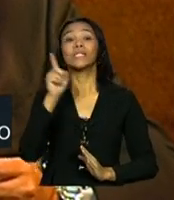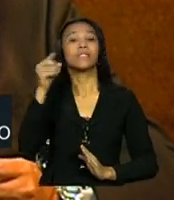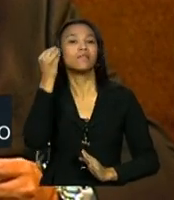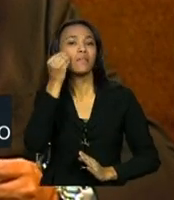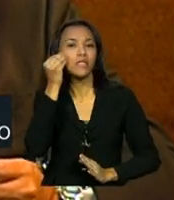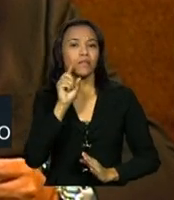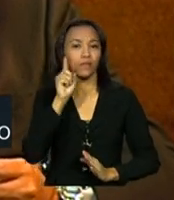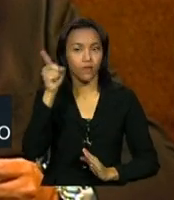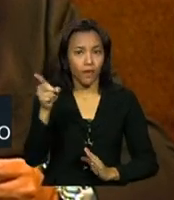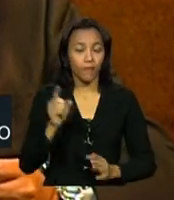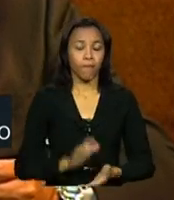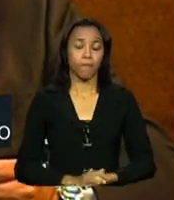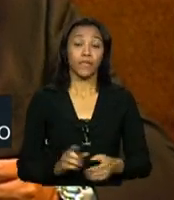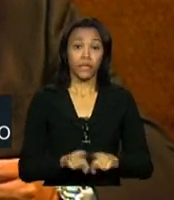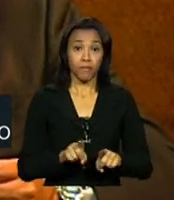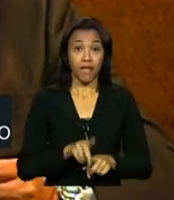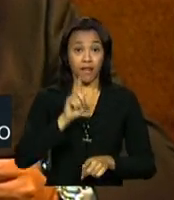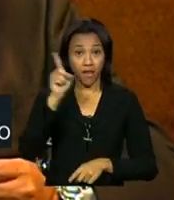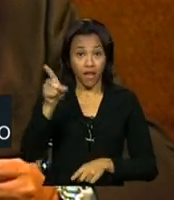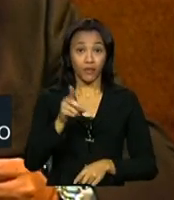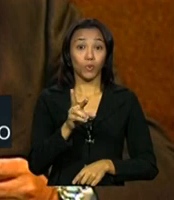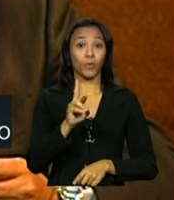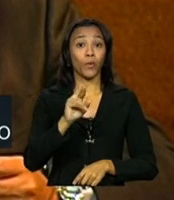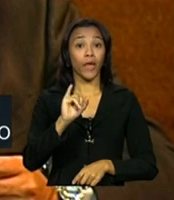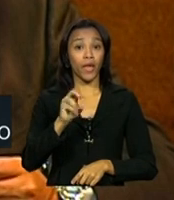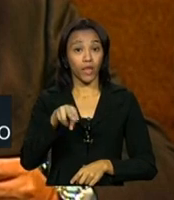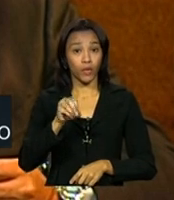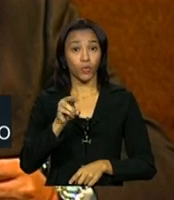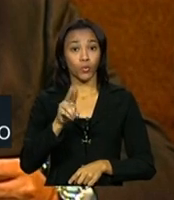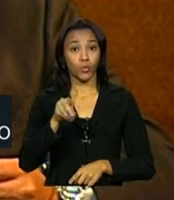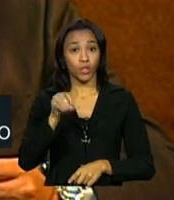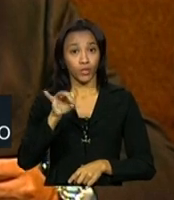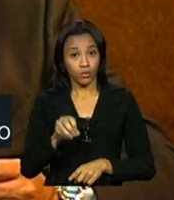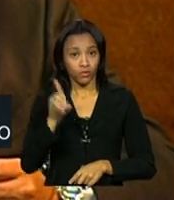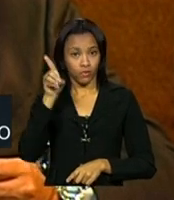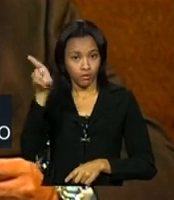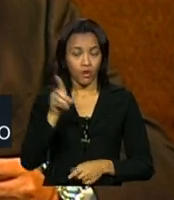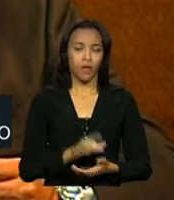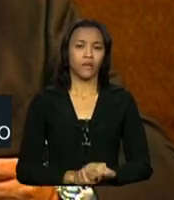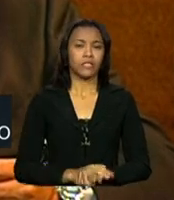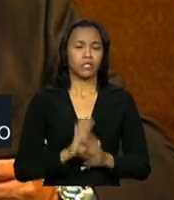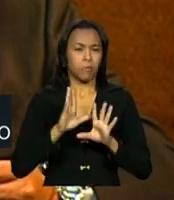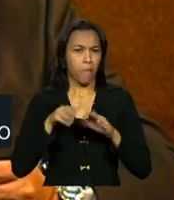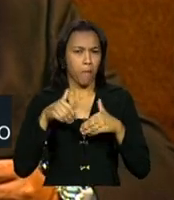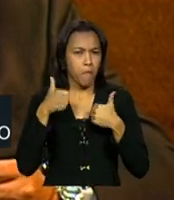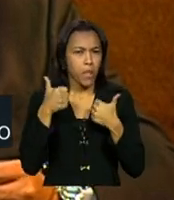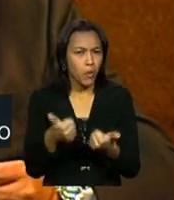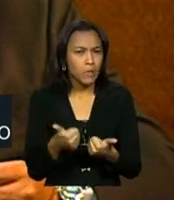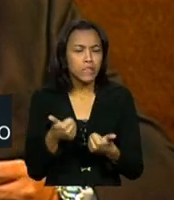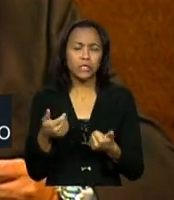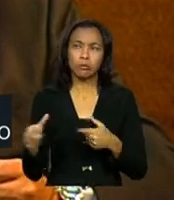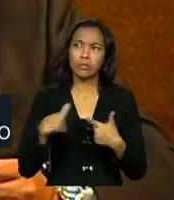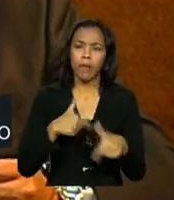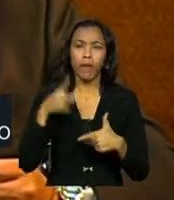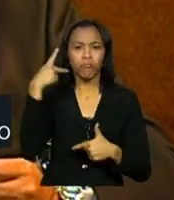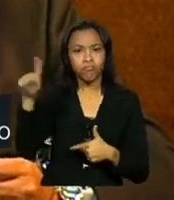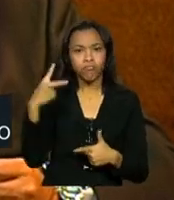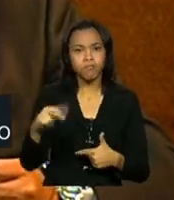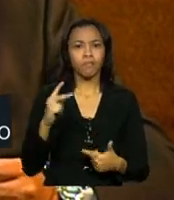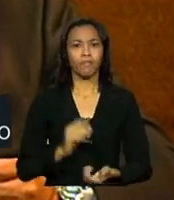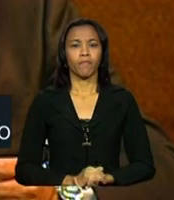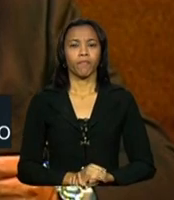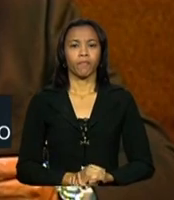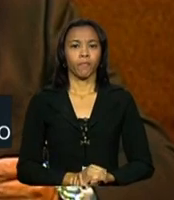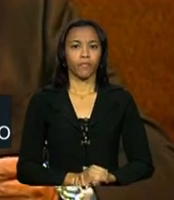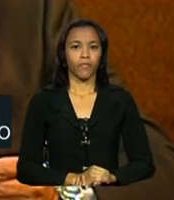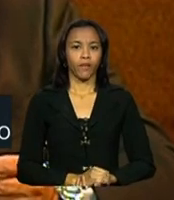missão que a administração do Reino Unido possui uma cultura transversal de melhoria regulatória é o que o National